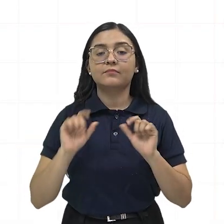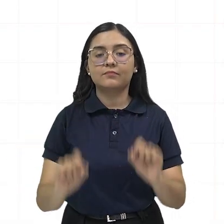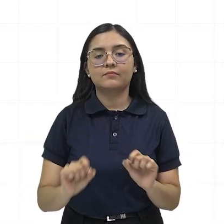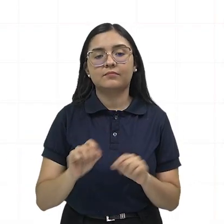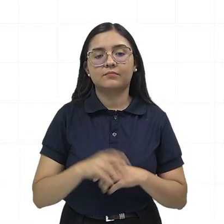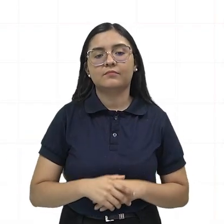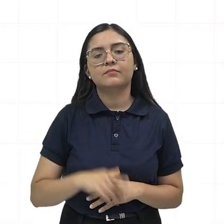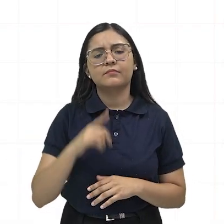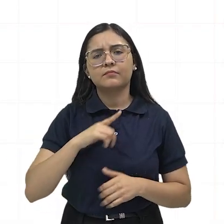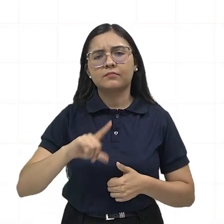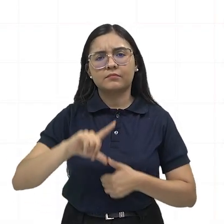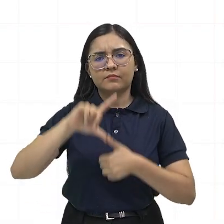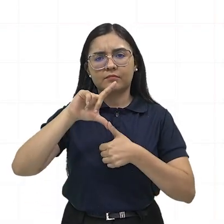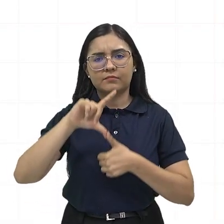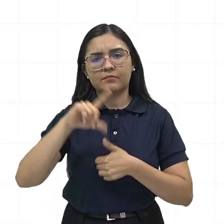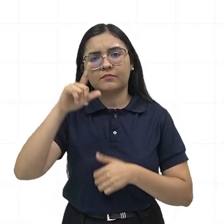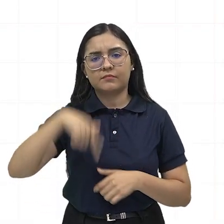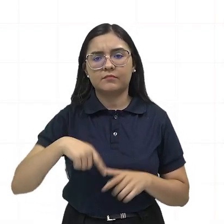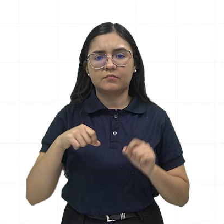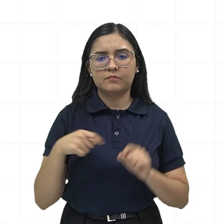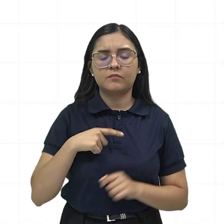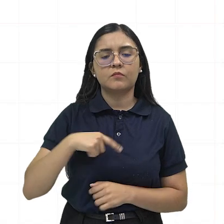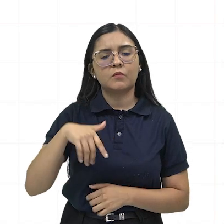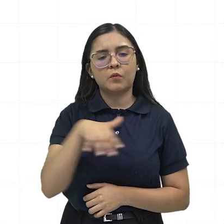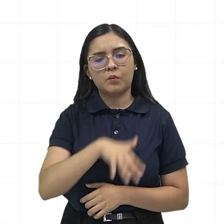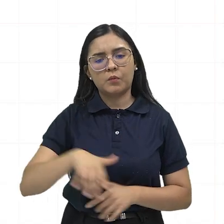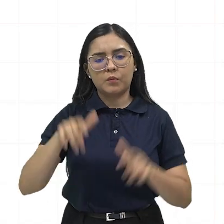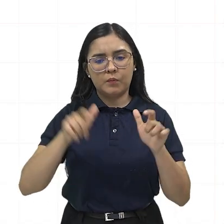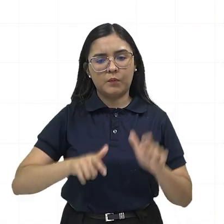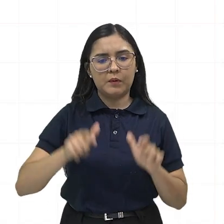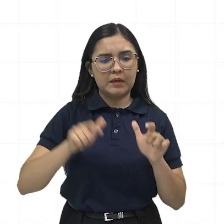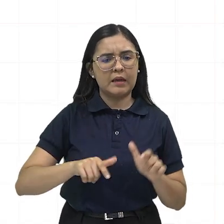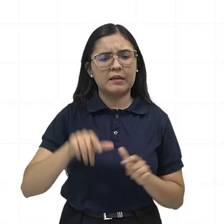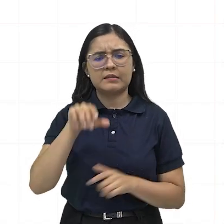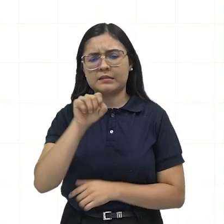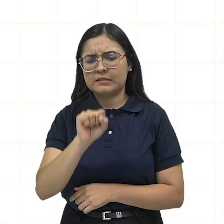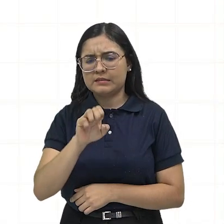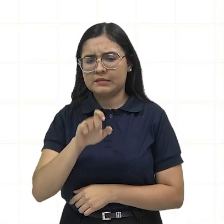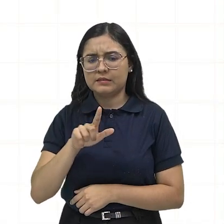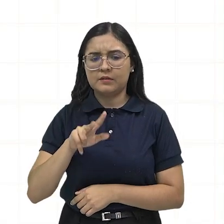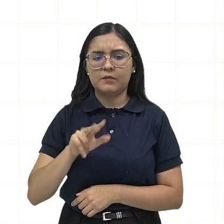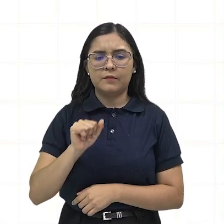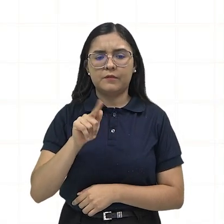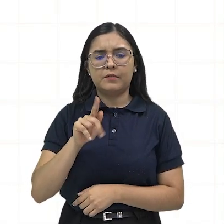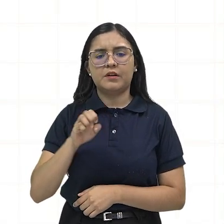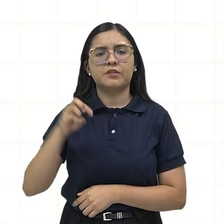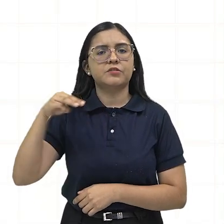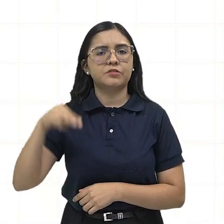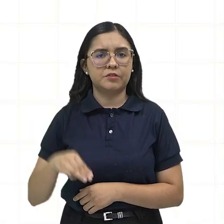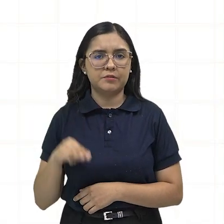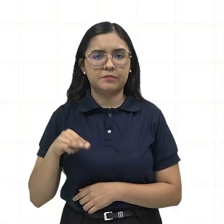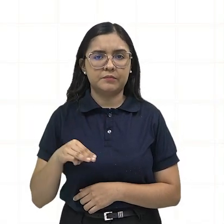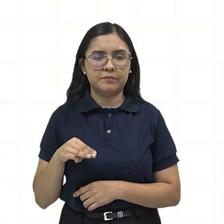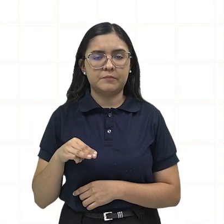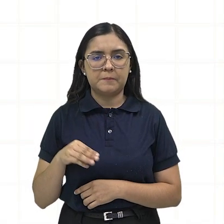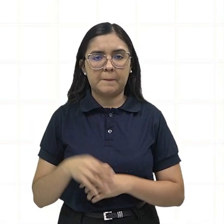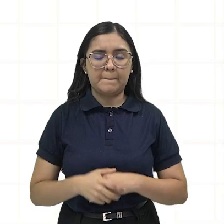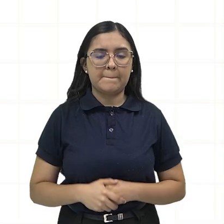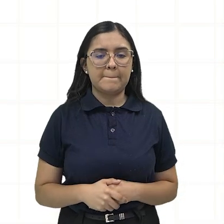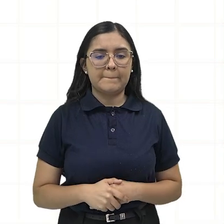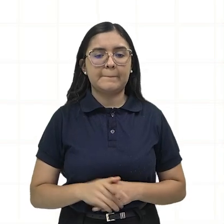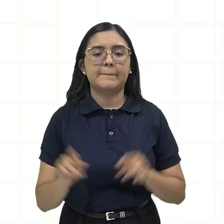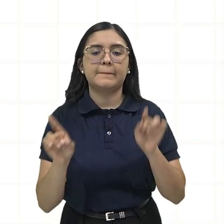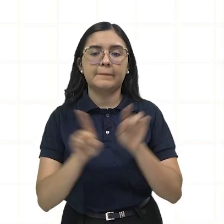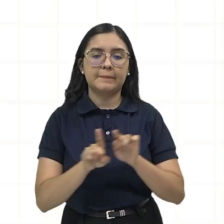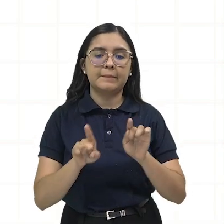que a América Latina era um território selvagem. Isso aqui é interessante, tá, gente? Um território selvagem,